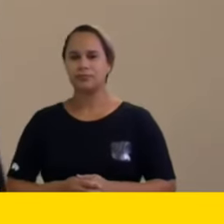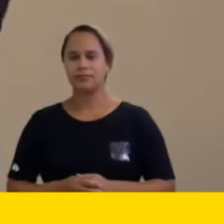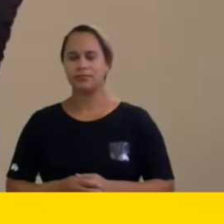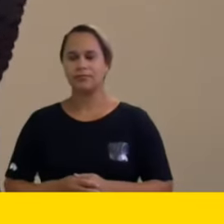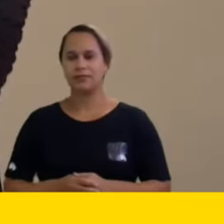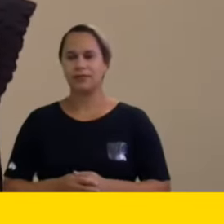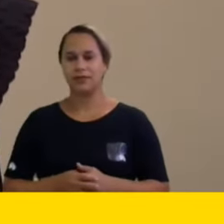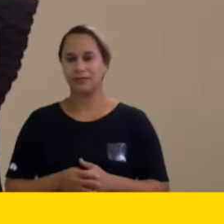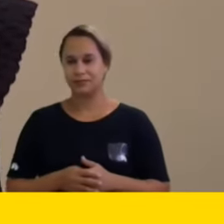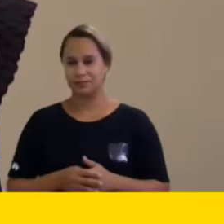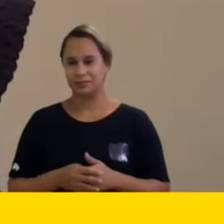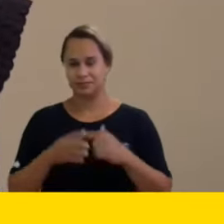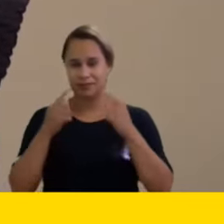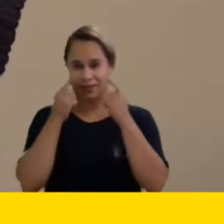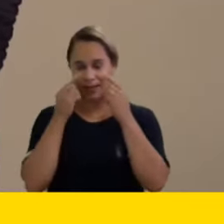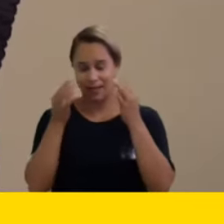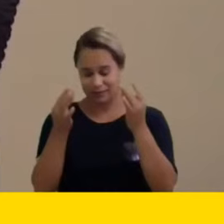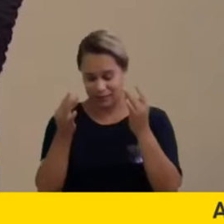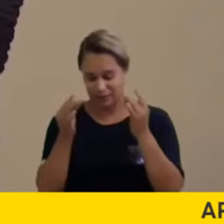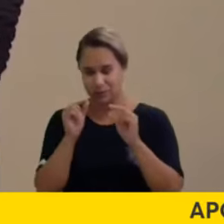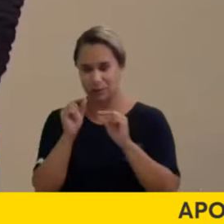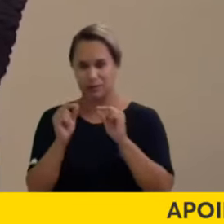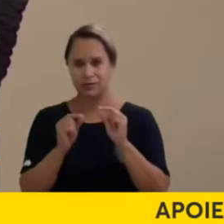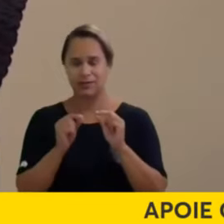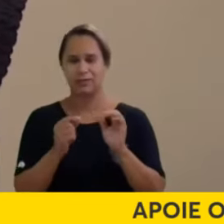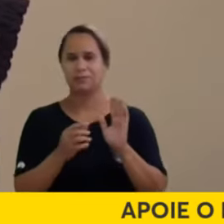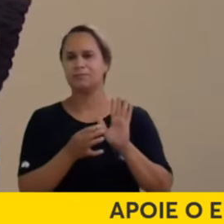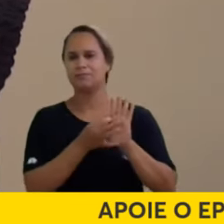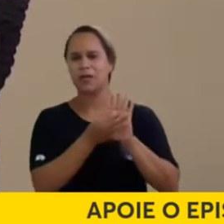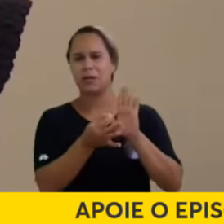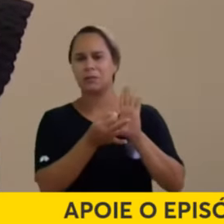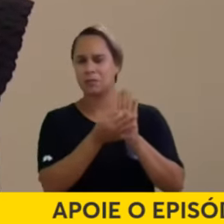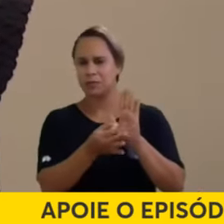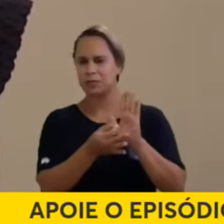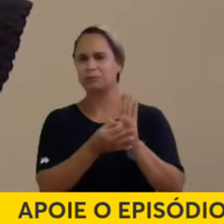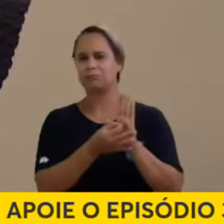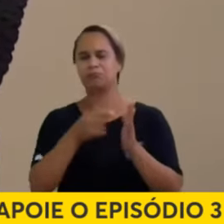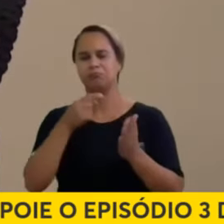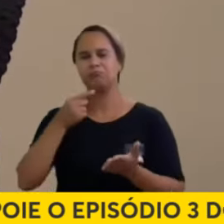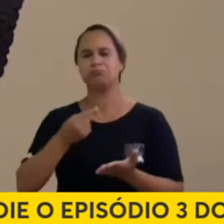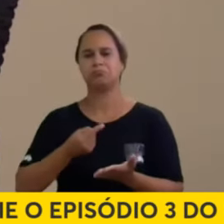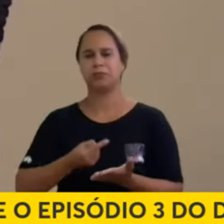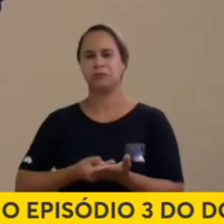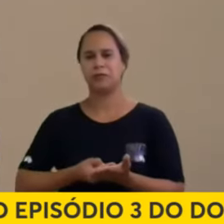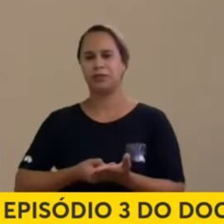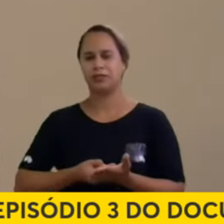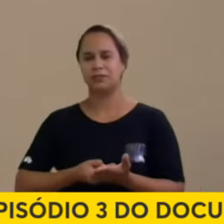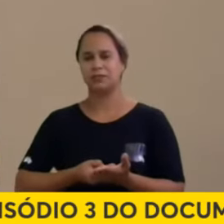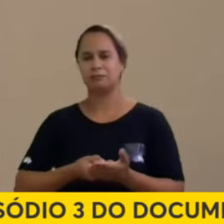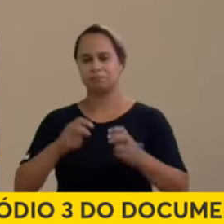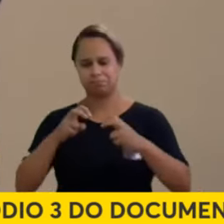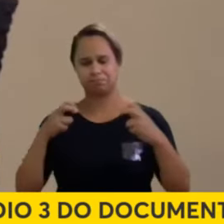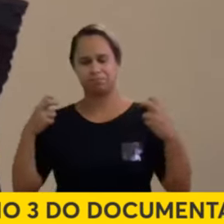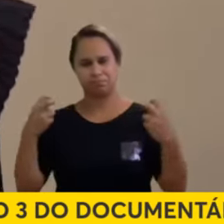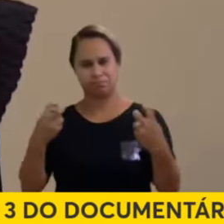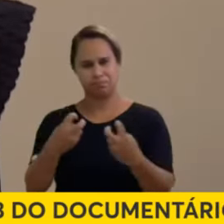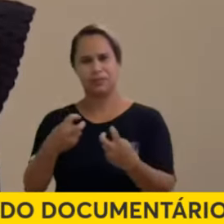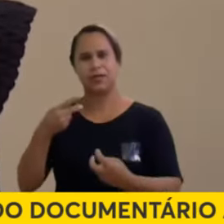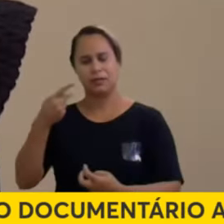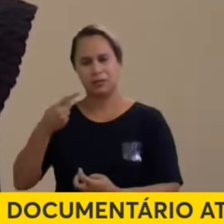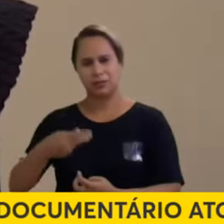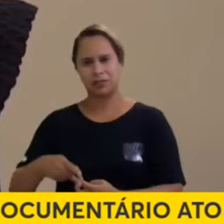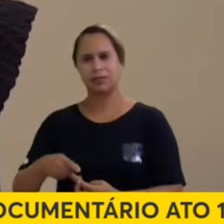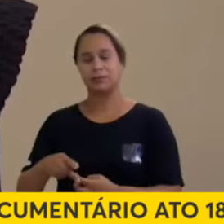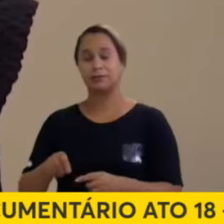Dr Godói o seu parecer que reafirmou a aqui do do plenário e claro não Pudo deixar de ouvir também o o relator